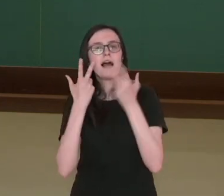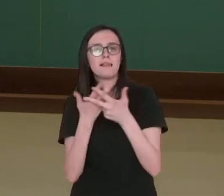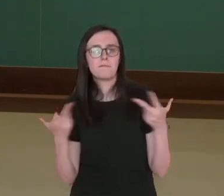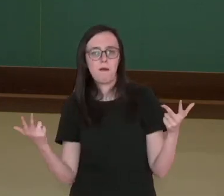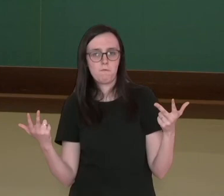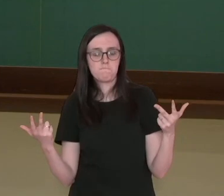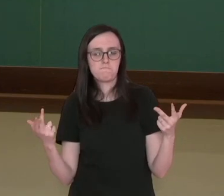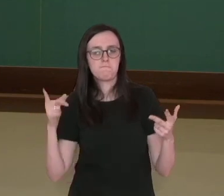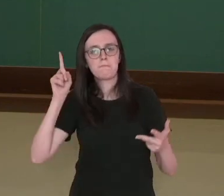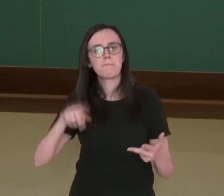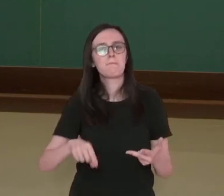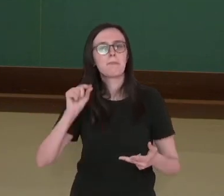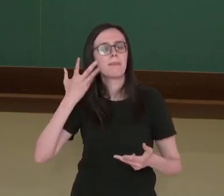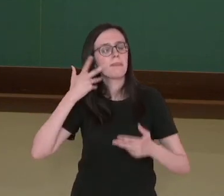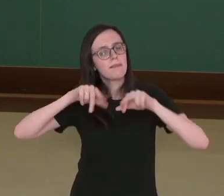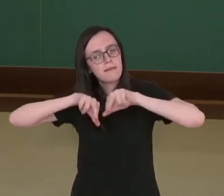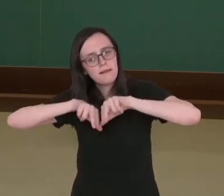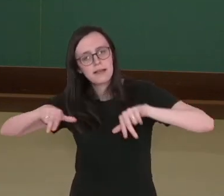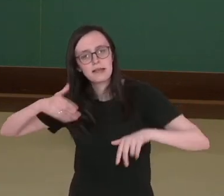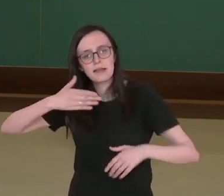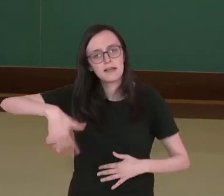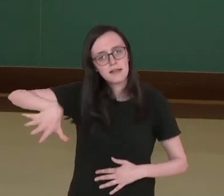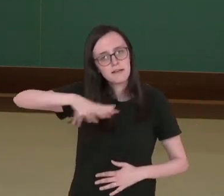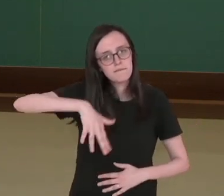animal, que daí são os animais,